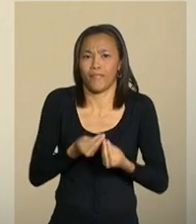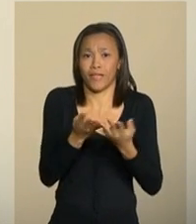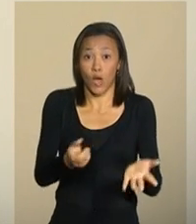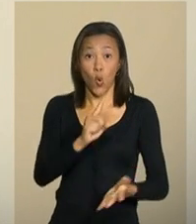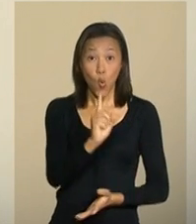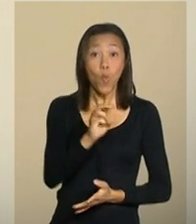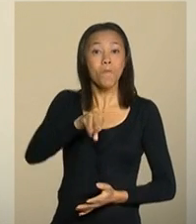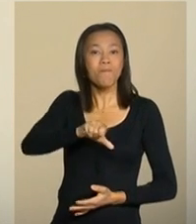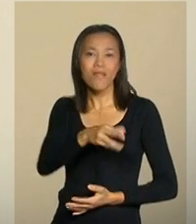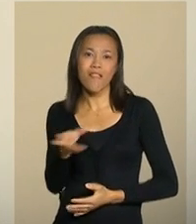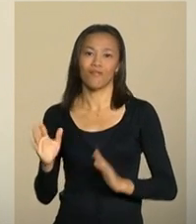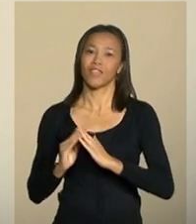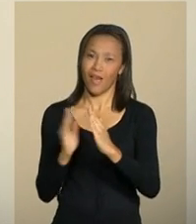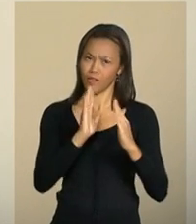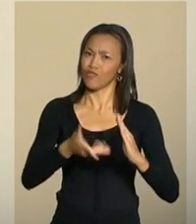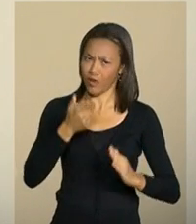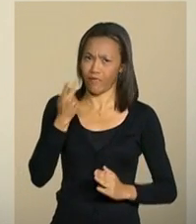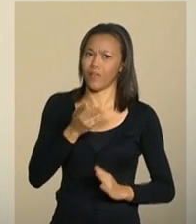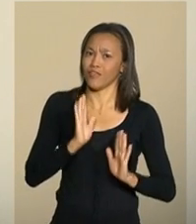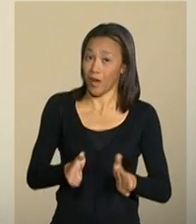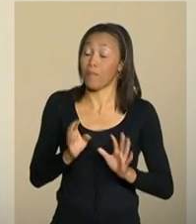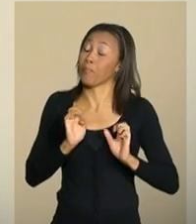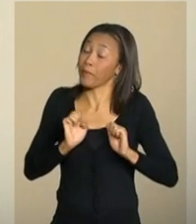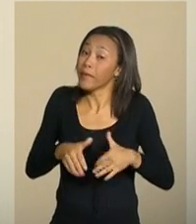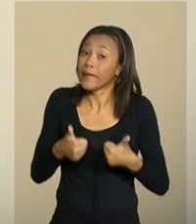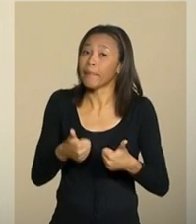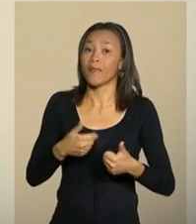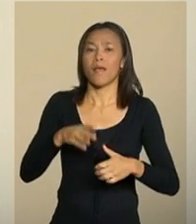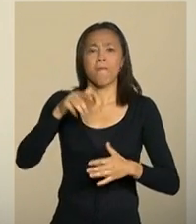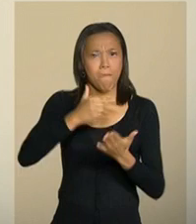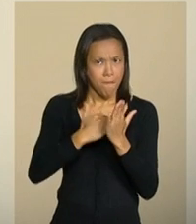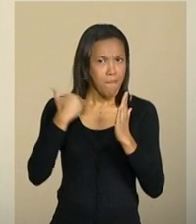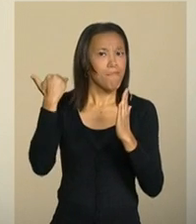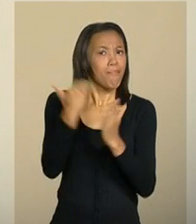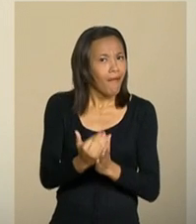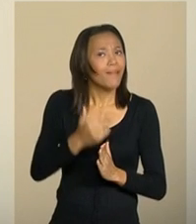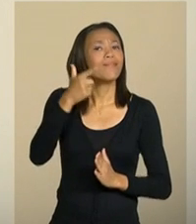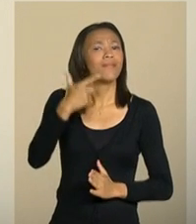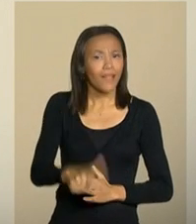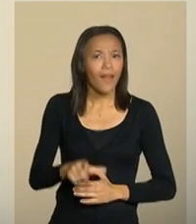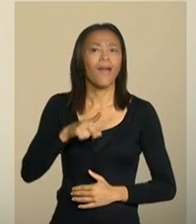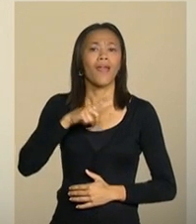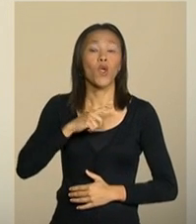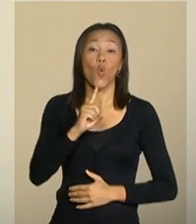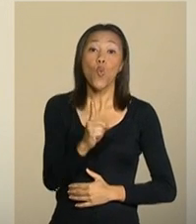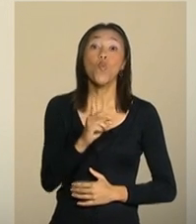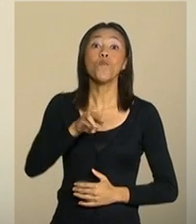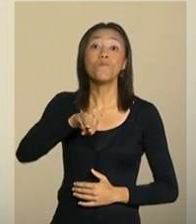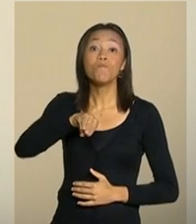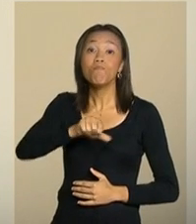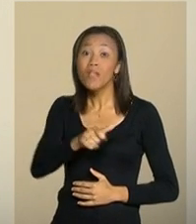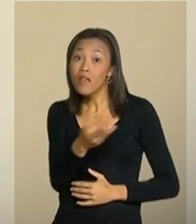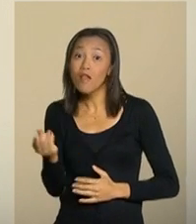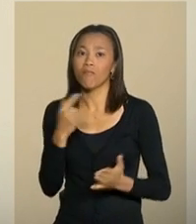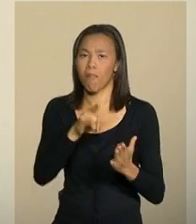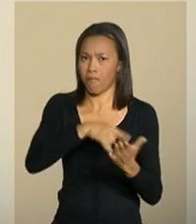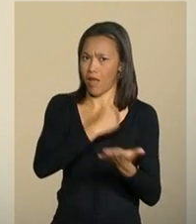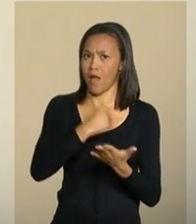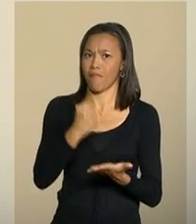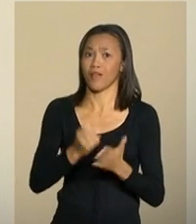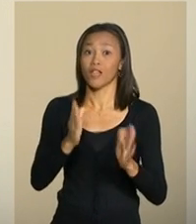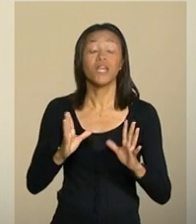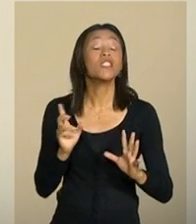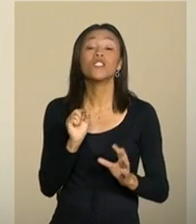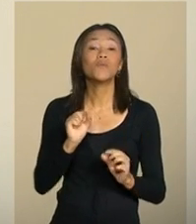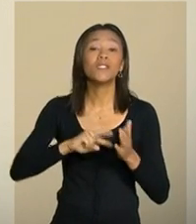1 milhão de casas que eu acabei de falar pois muito bem além delas já temos 1 milhão de casas contratadas